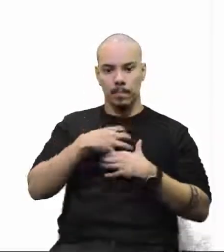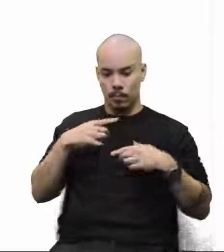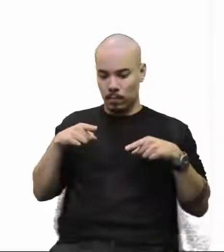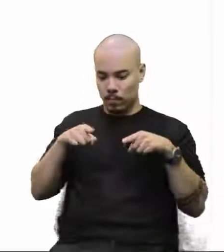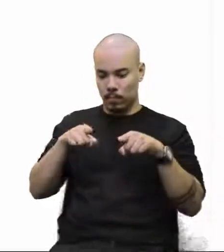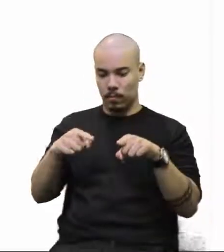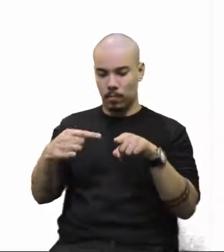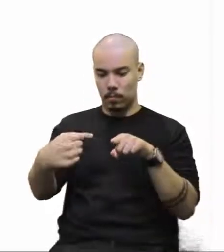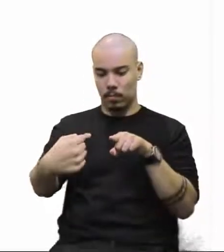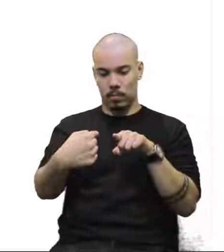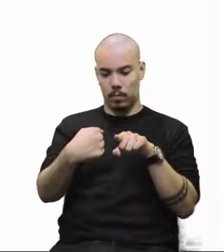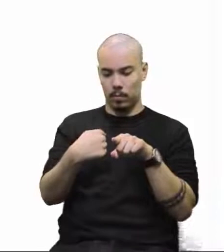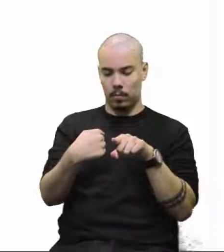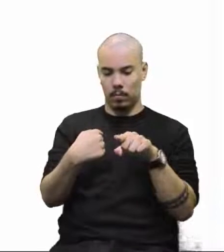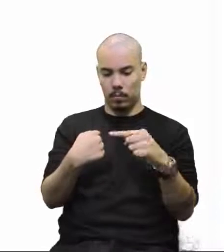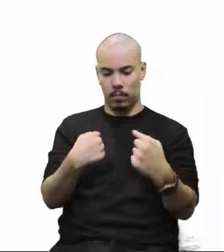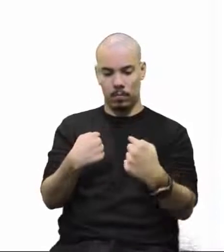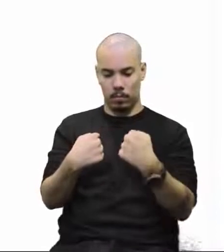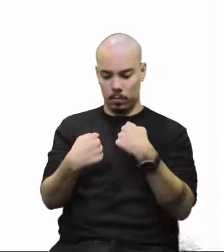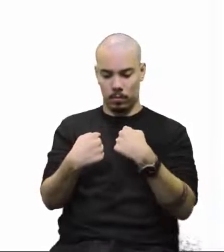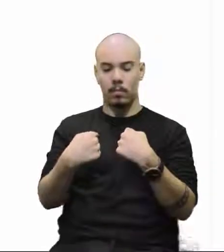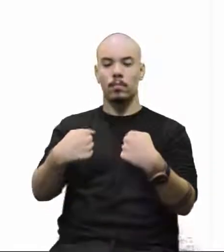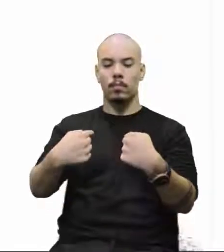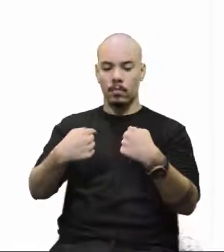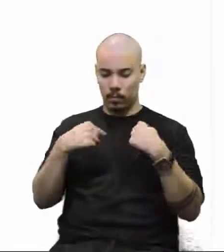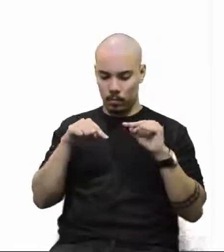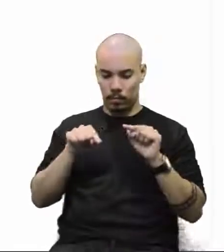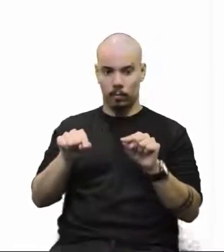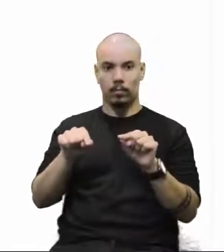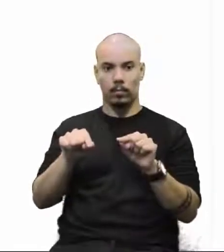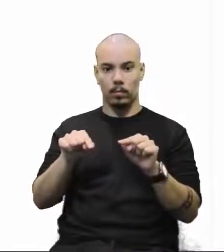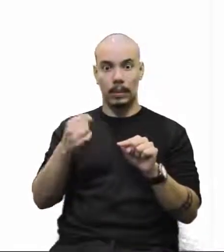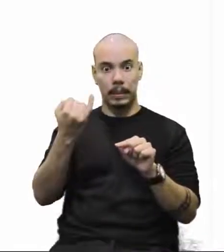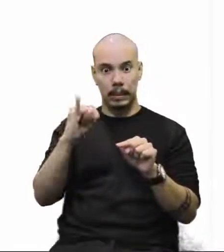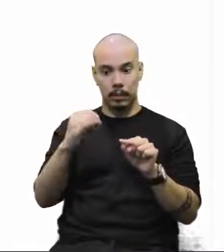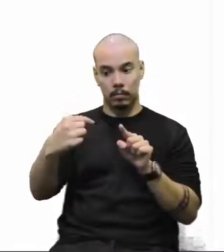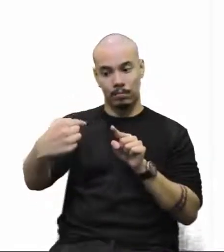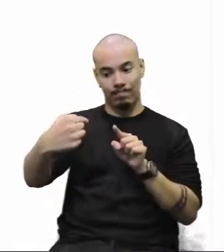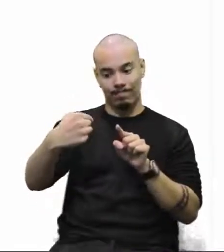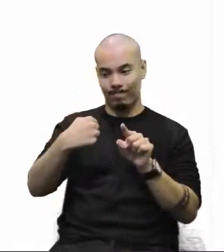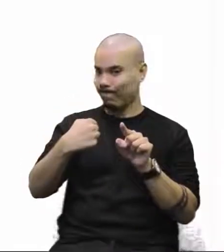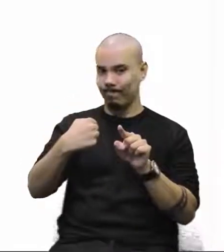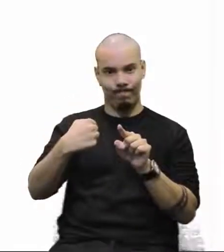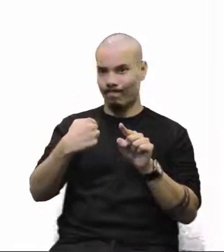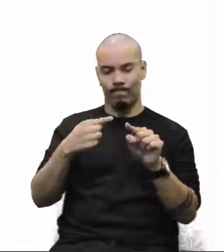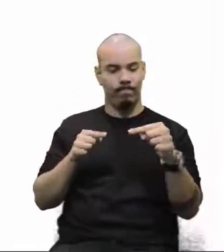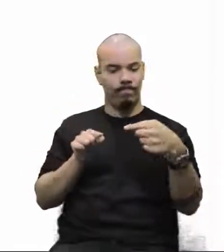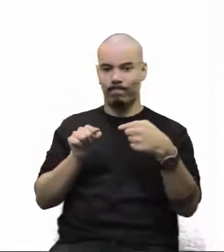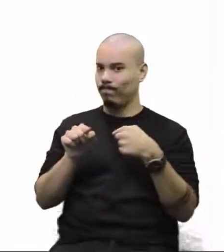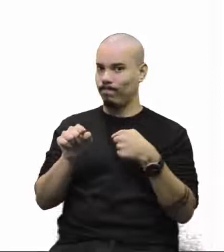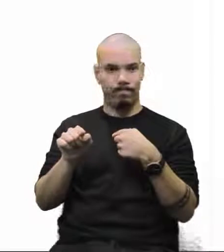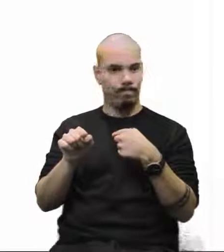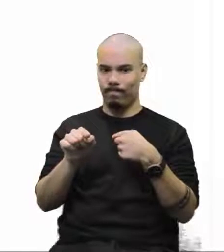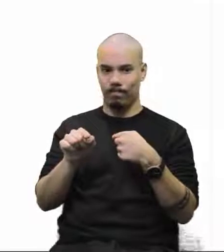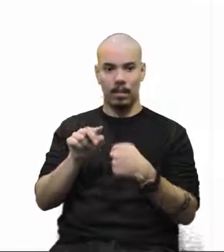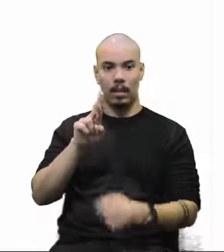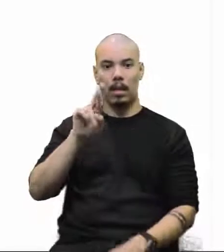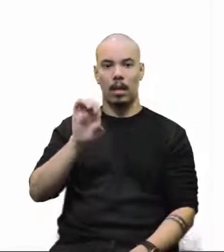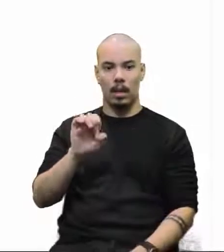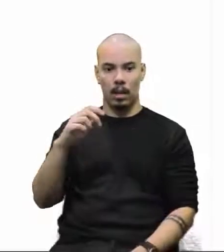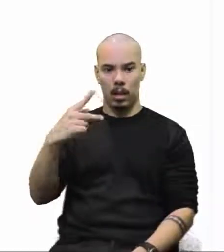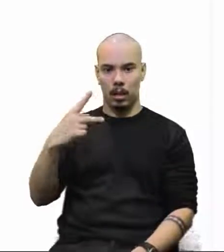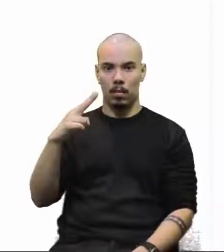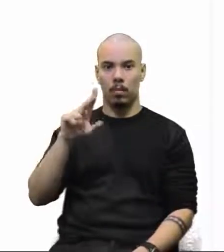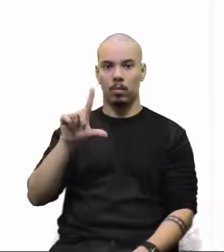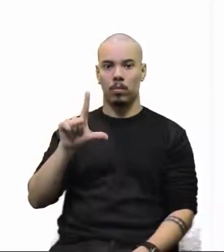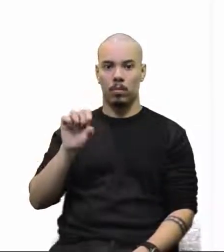Ou vindo ou indo é atração. Agora, sentidos opostos é repulsão. Só olhar